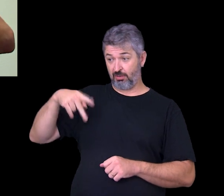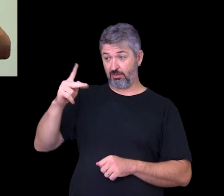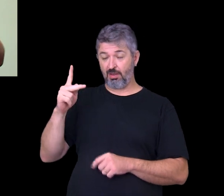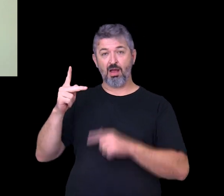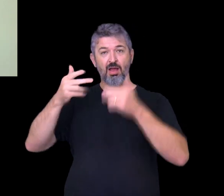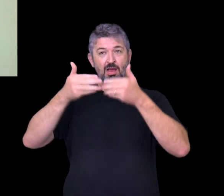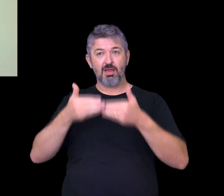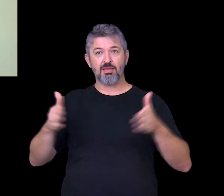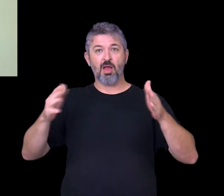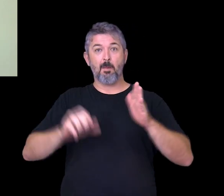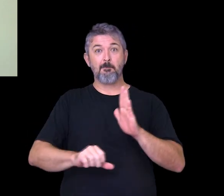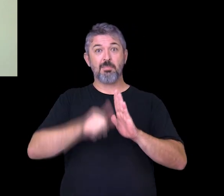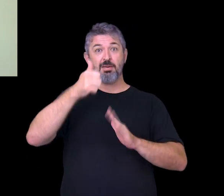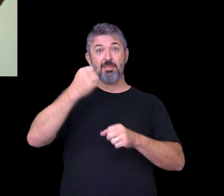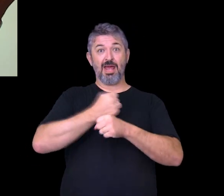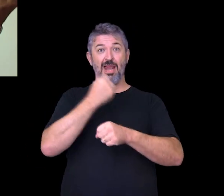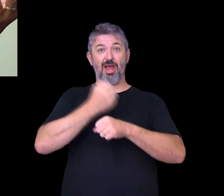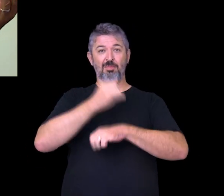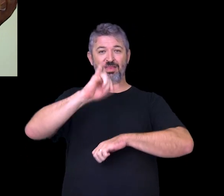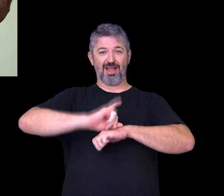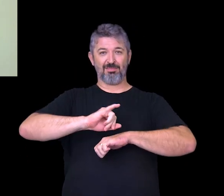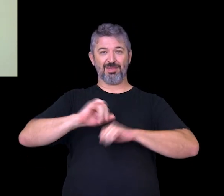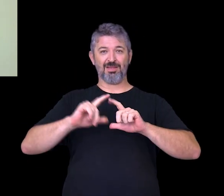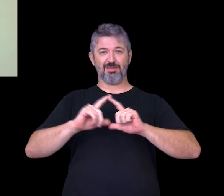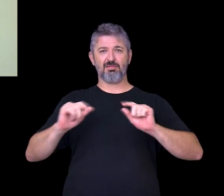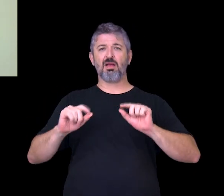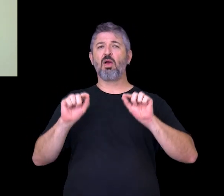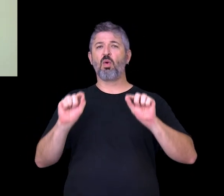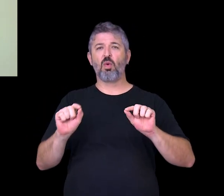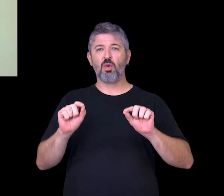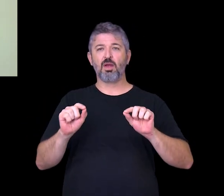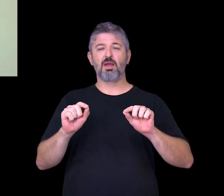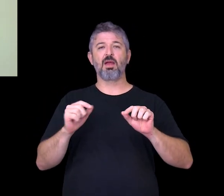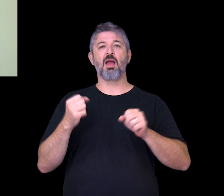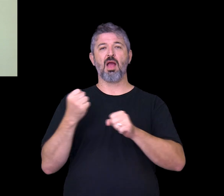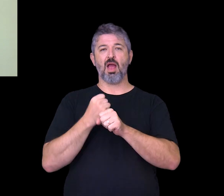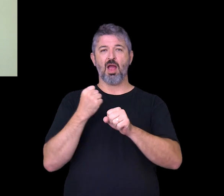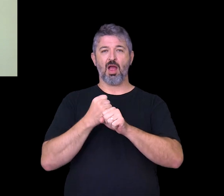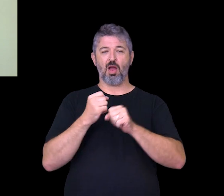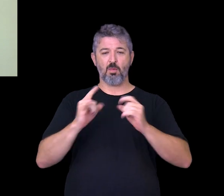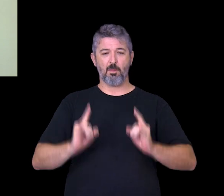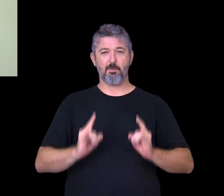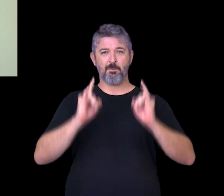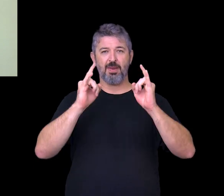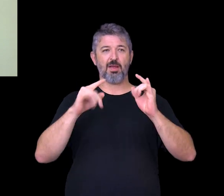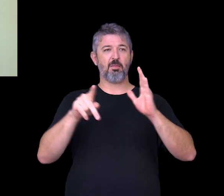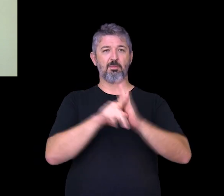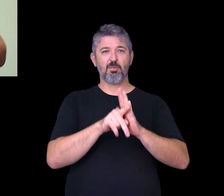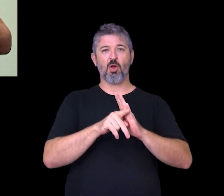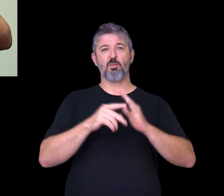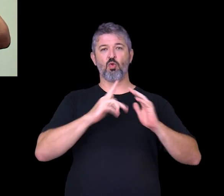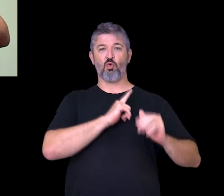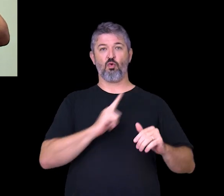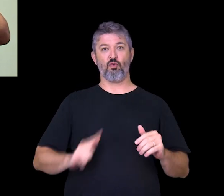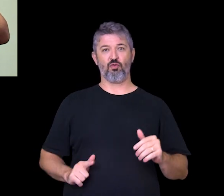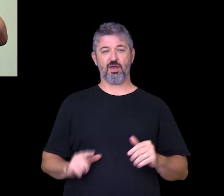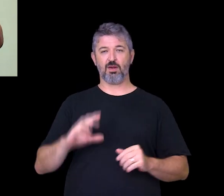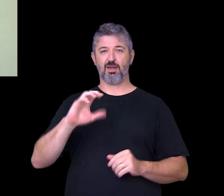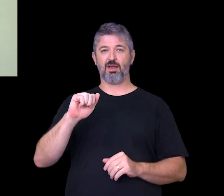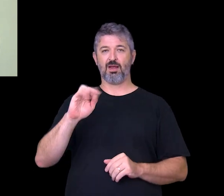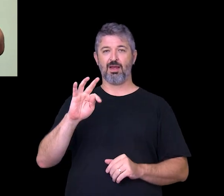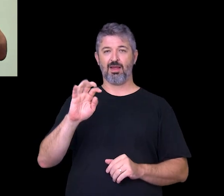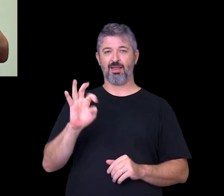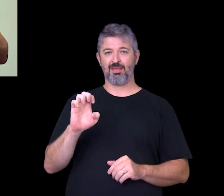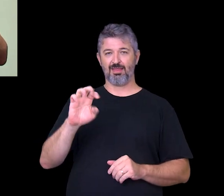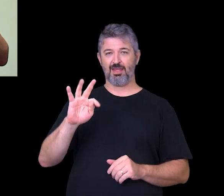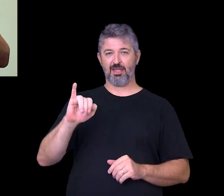primeira obra da nova capital, que foi o Palácio de Tábuas, também chamado de Catetinho. A terraplanagem do que viria a